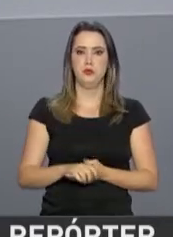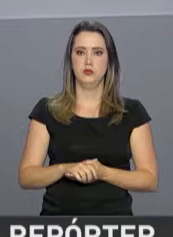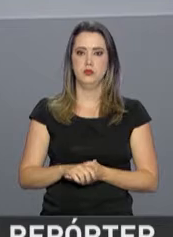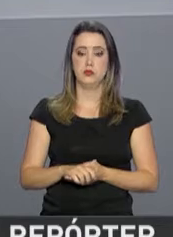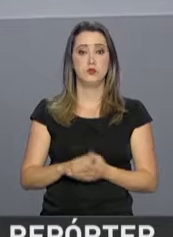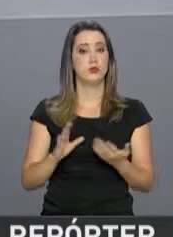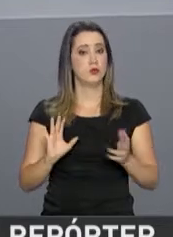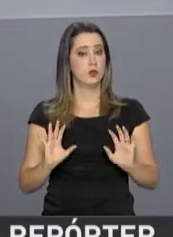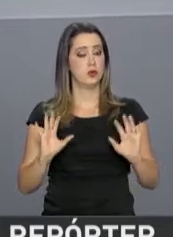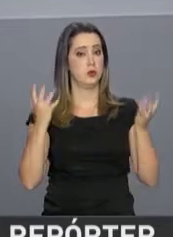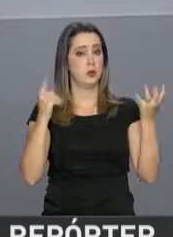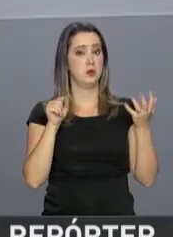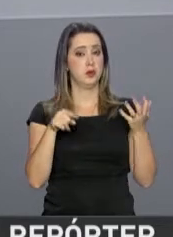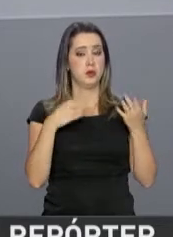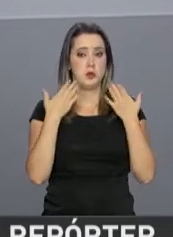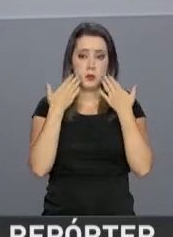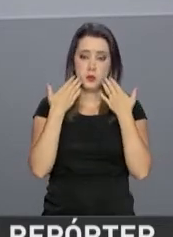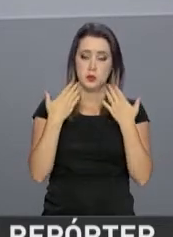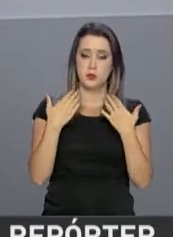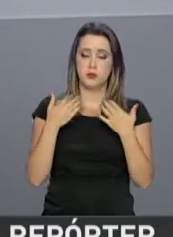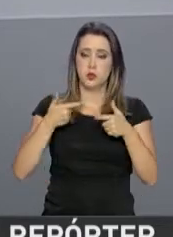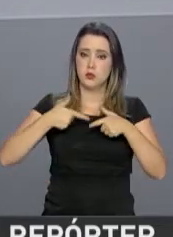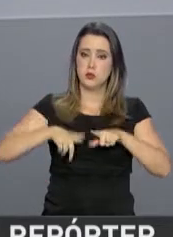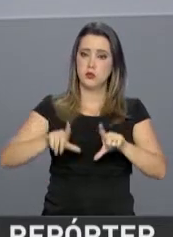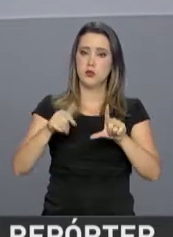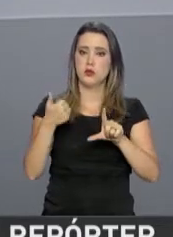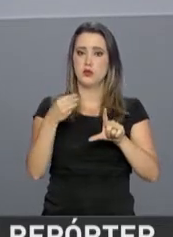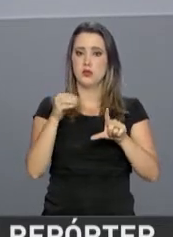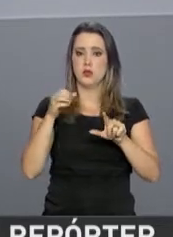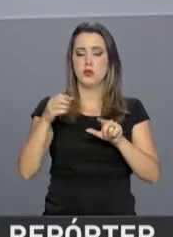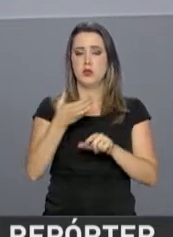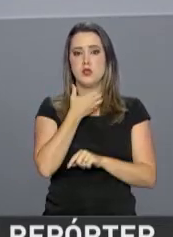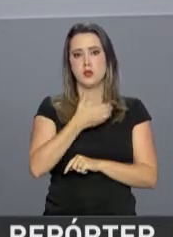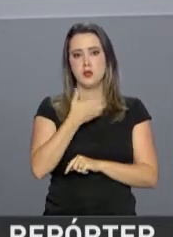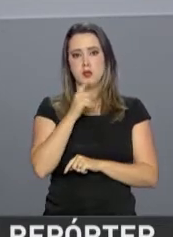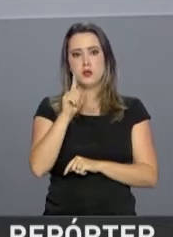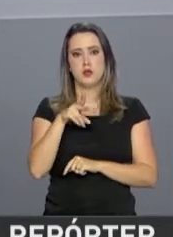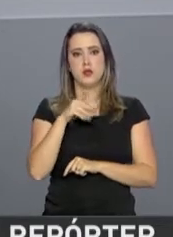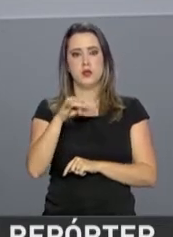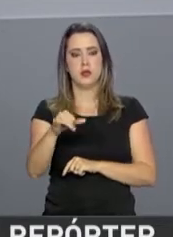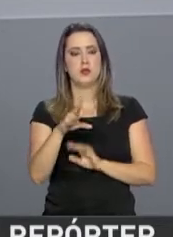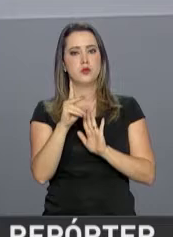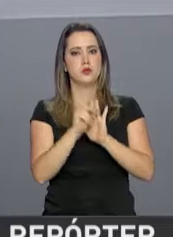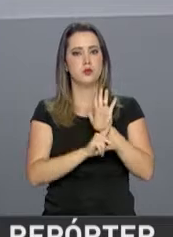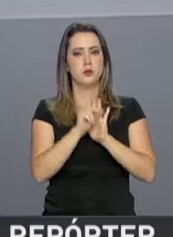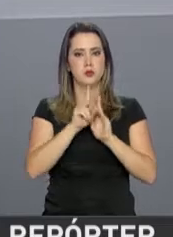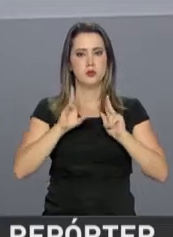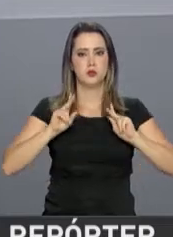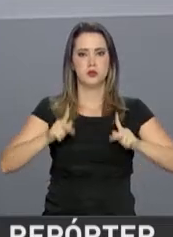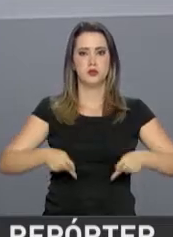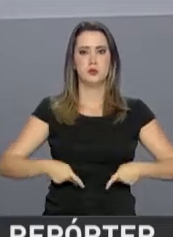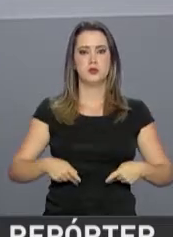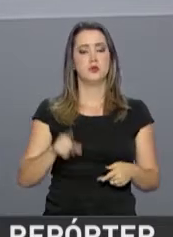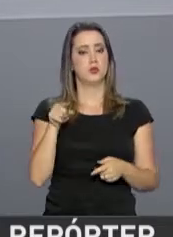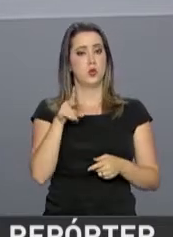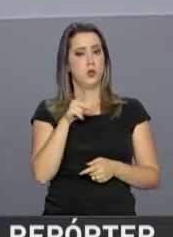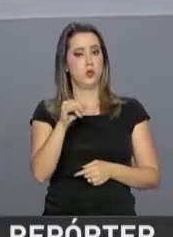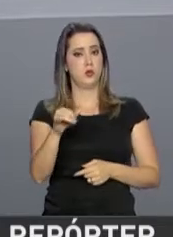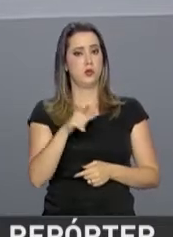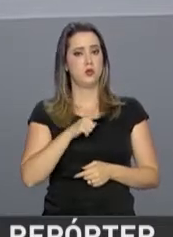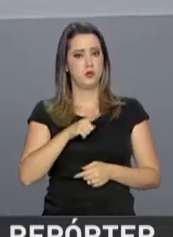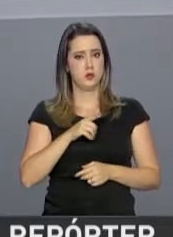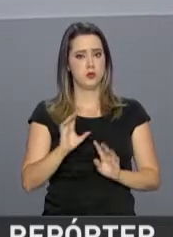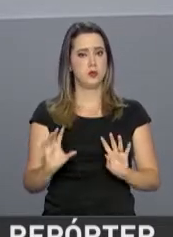seu vídeo a cerimônia de premiação está marcada para 10 de dezembro que é o dia internacional dos direitos humanos na mesma